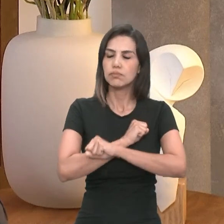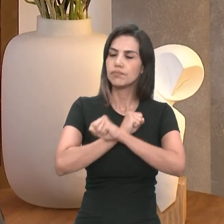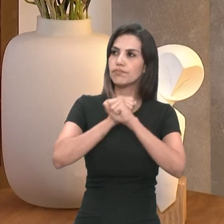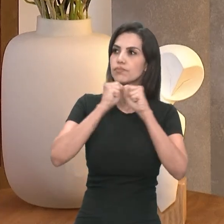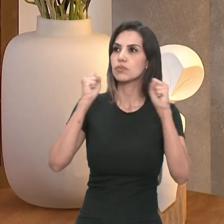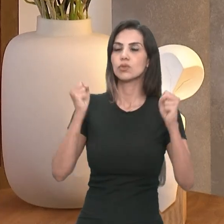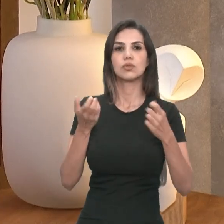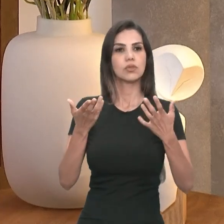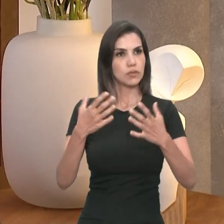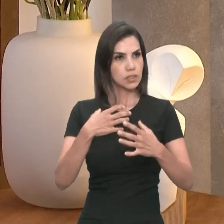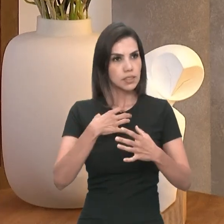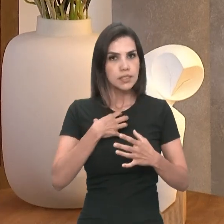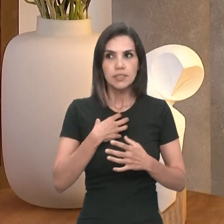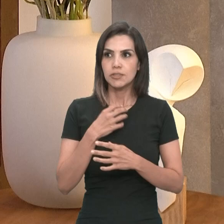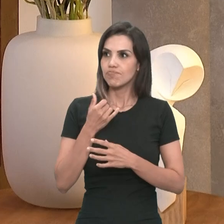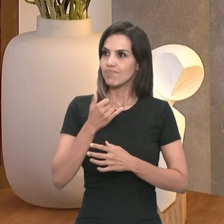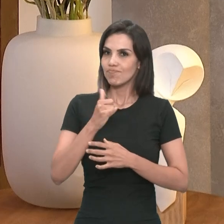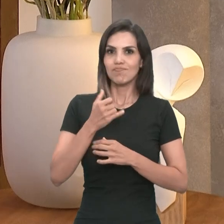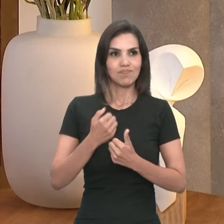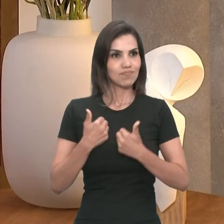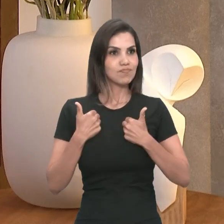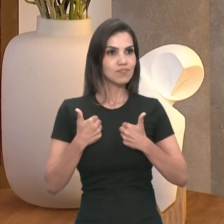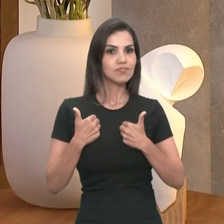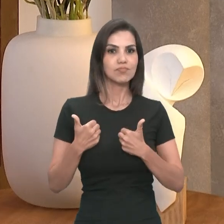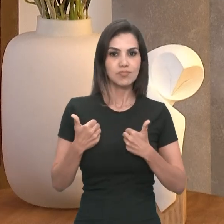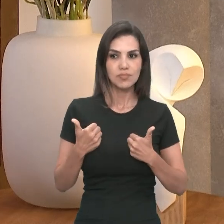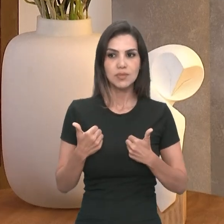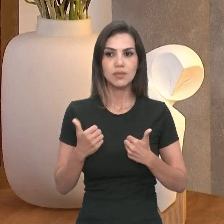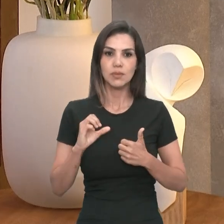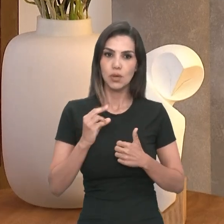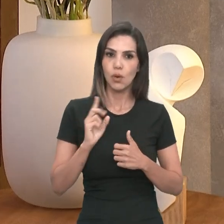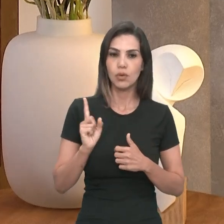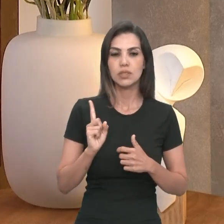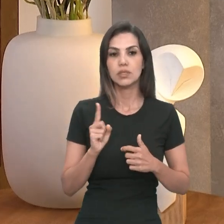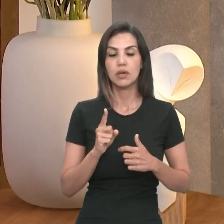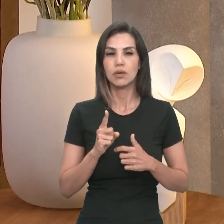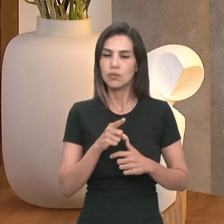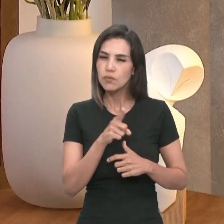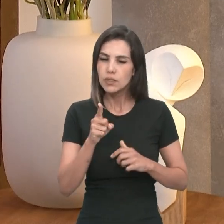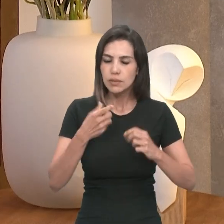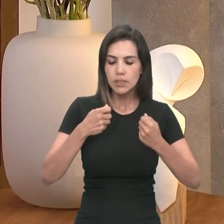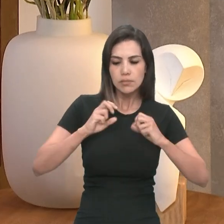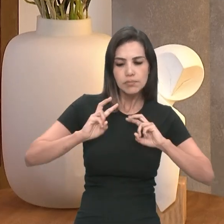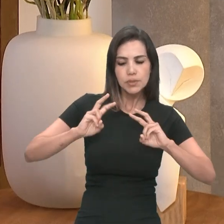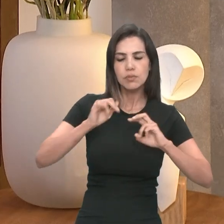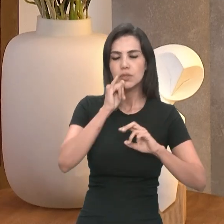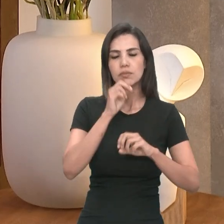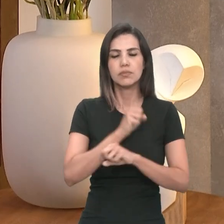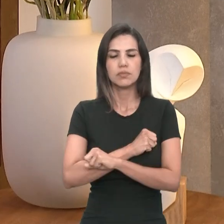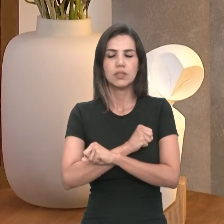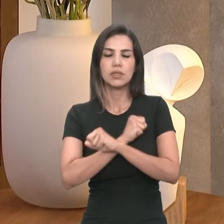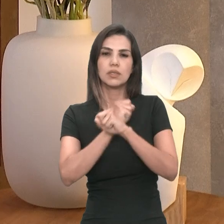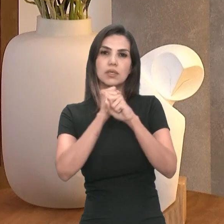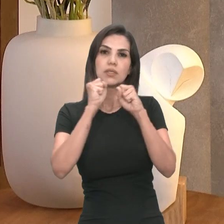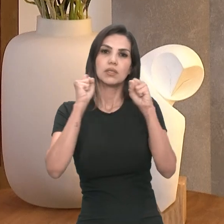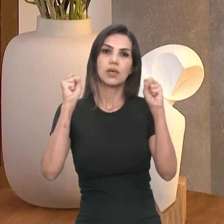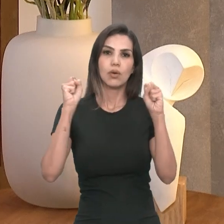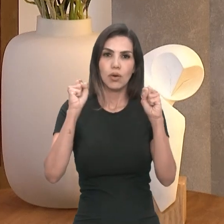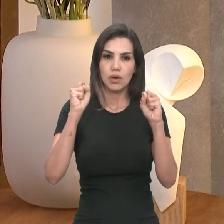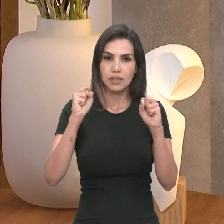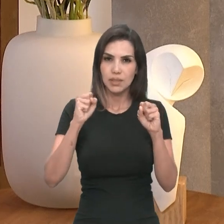você está disposto. Né? Um dos principais sintomas para saber se o seu sono está legal é se você acorda sem